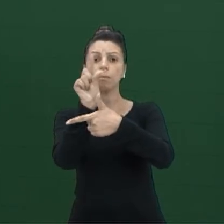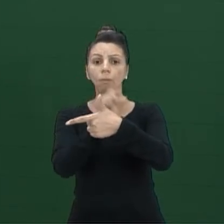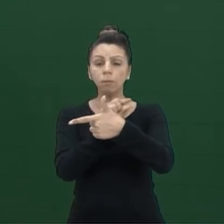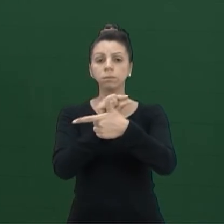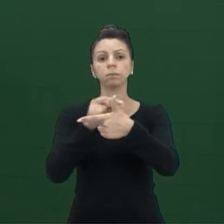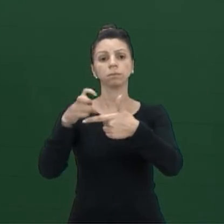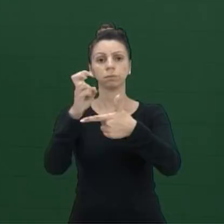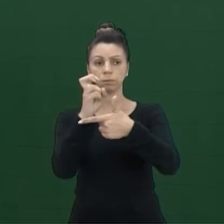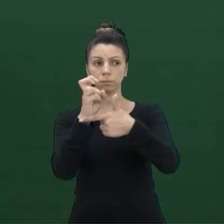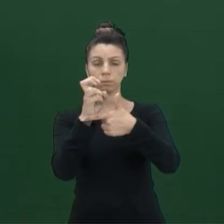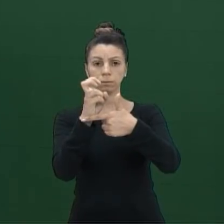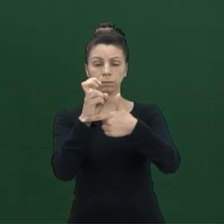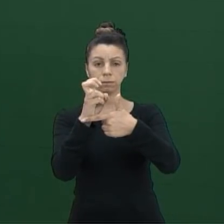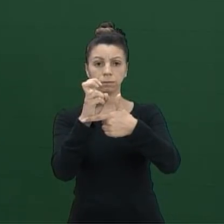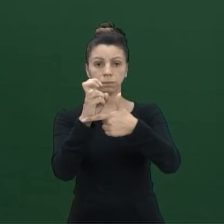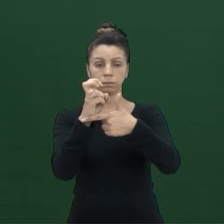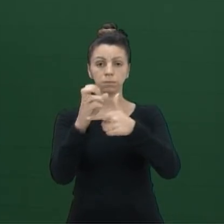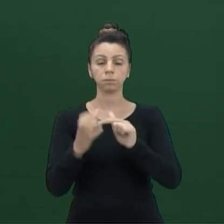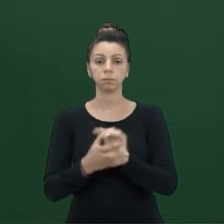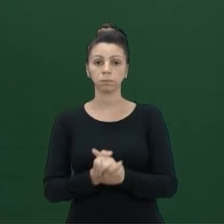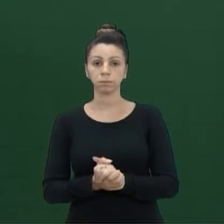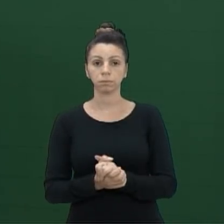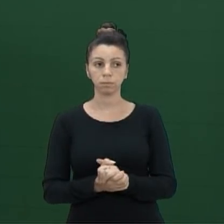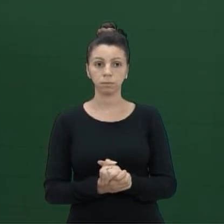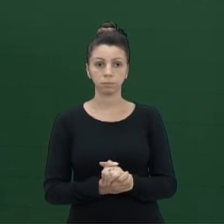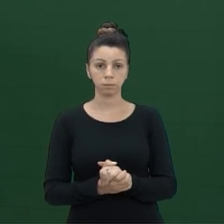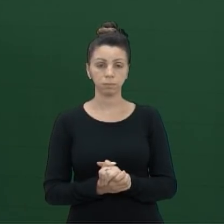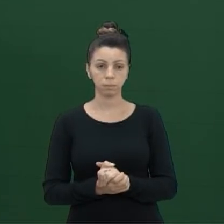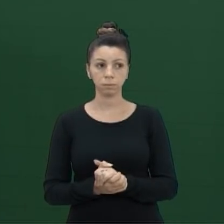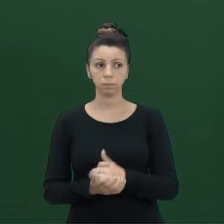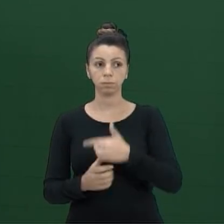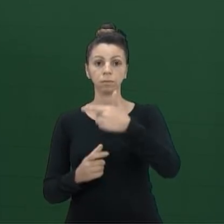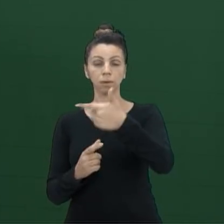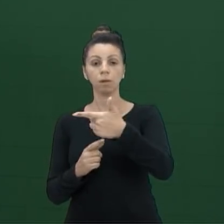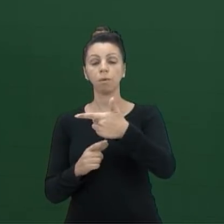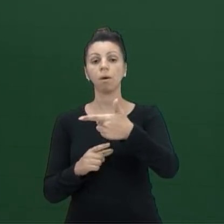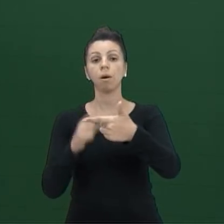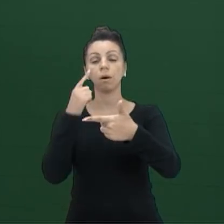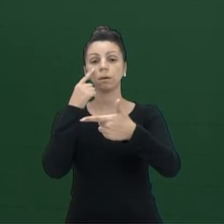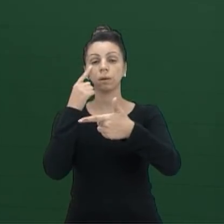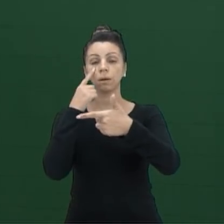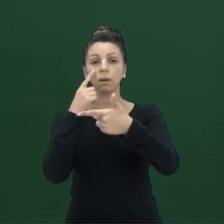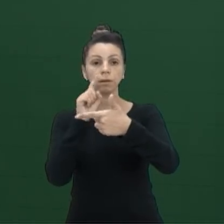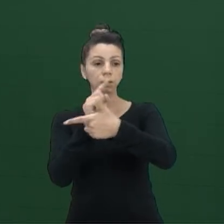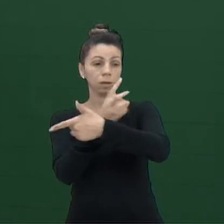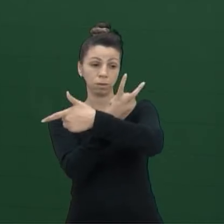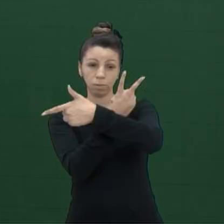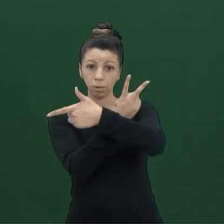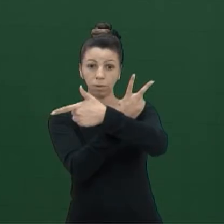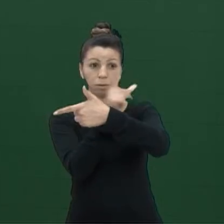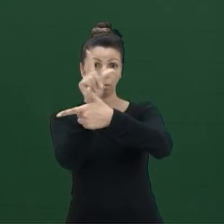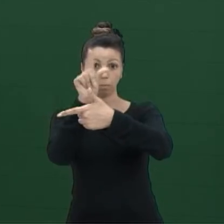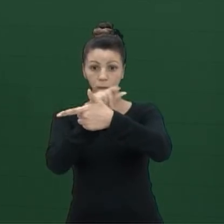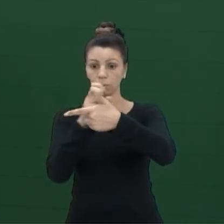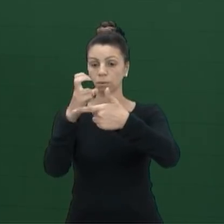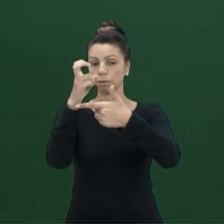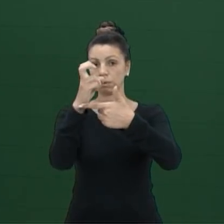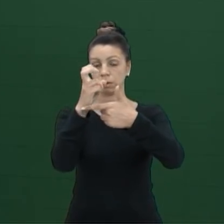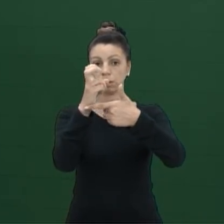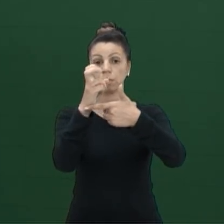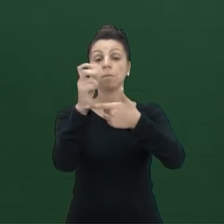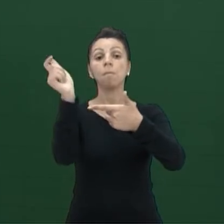trabalhar com as unidades, mas trabalhar com os decimais. Então, coloco o 0 na unidade e a vírgula para a gente poder trabalhar com o decimal.